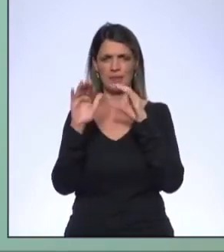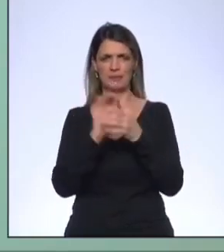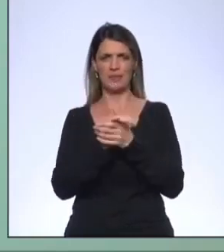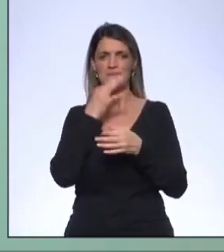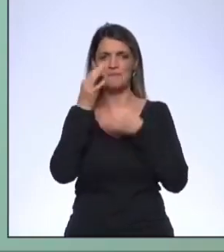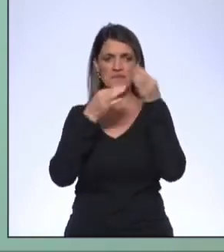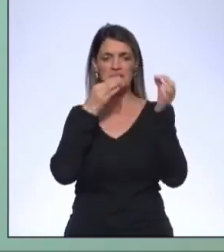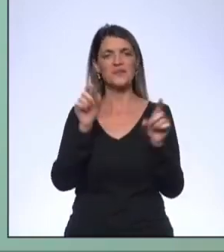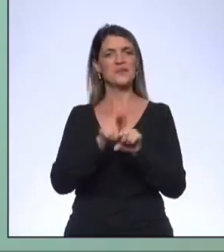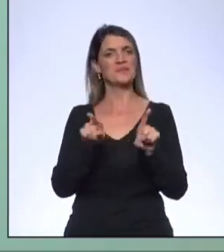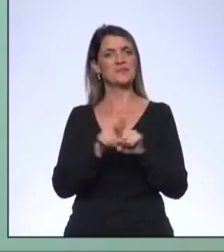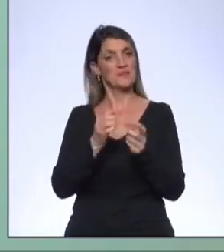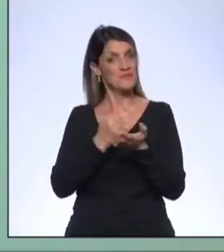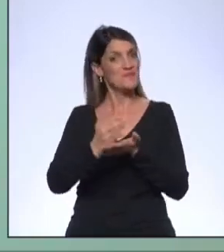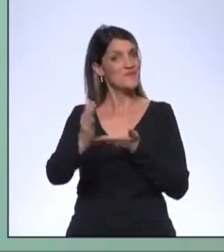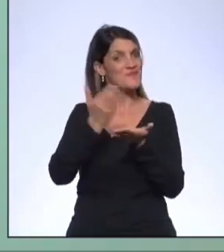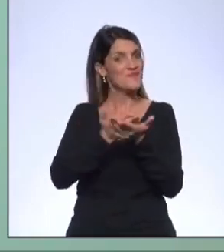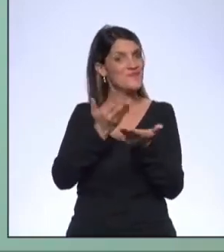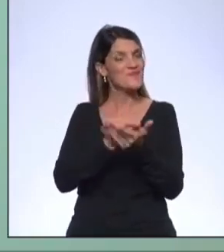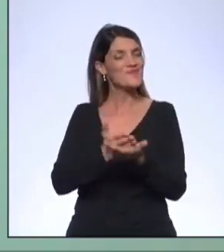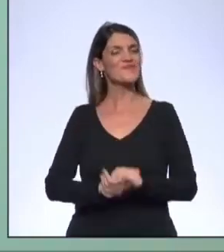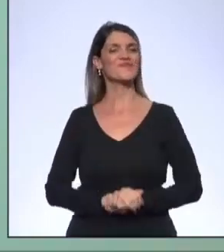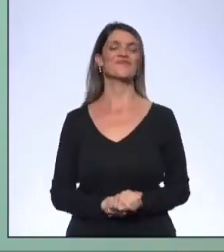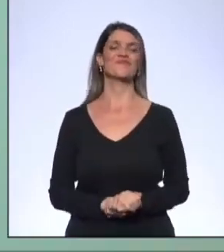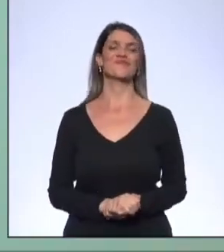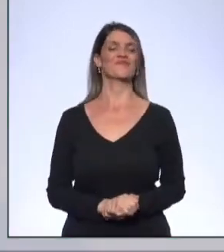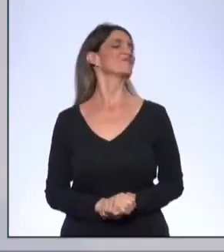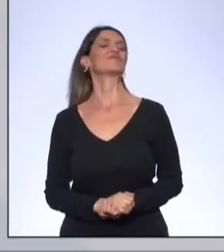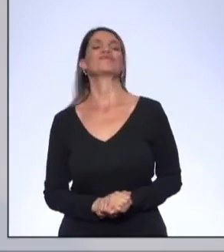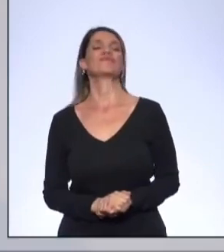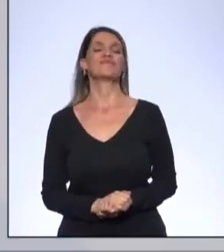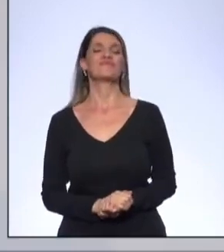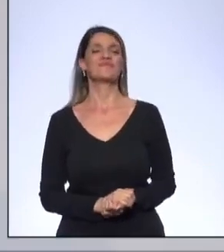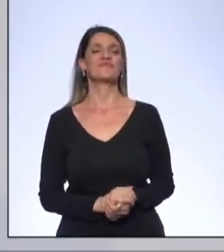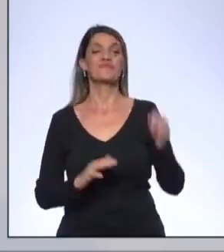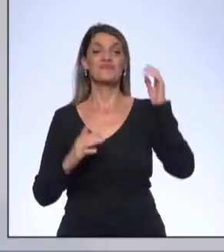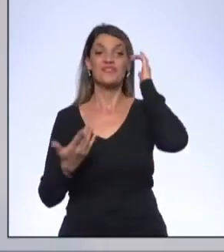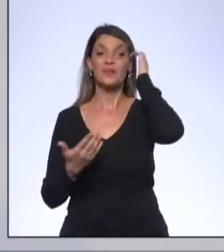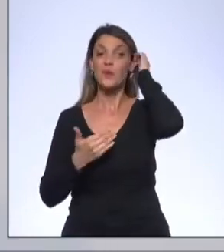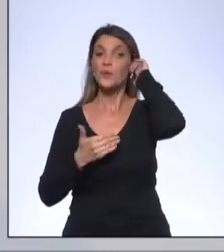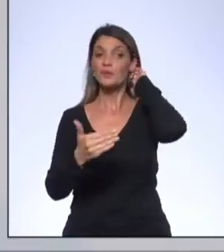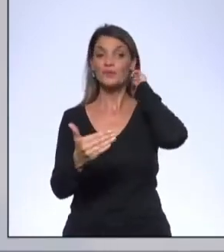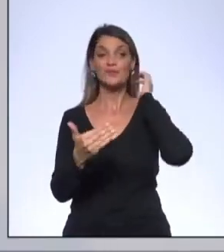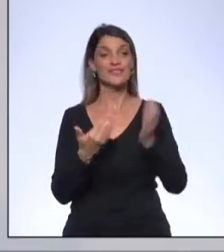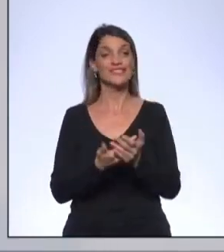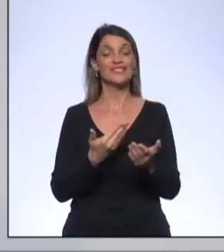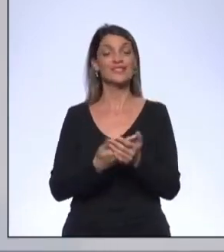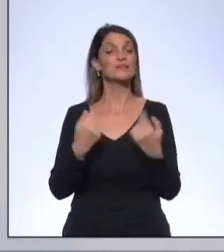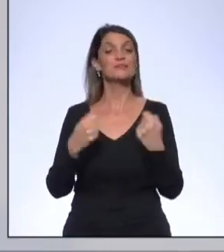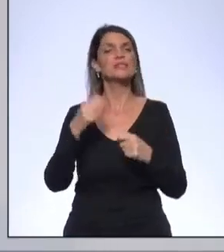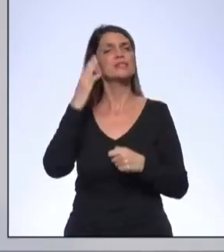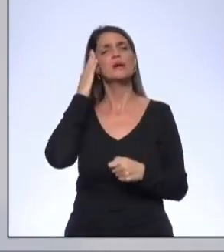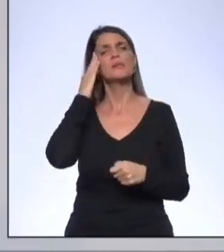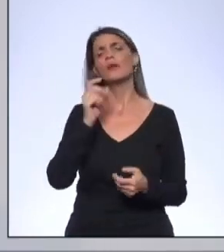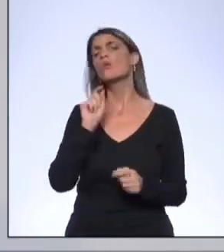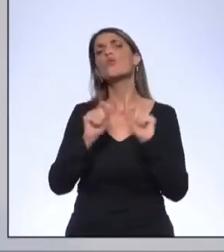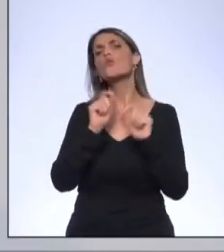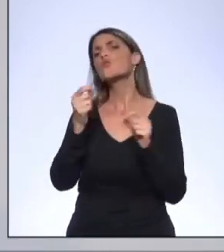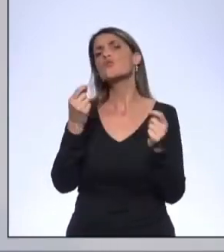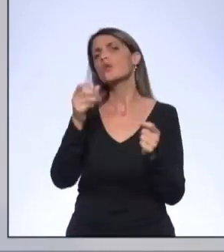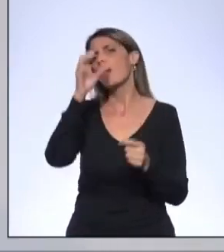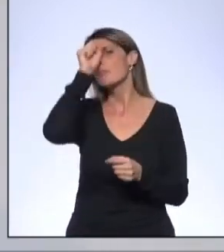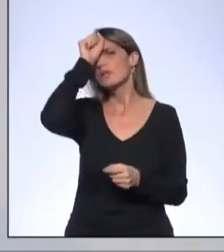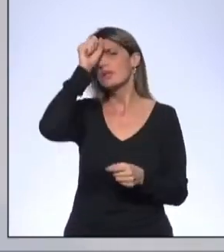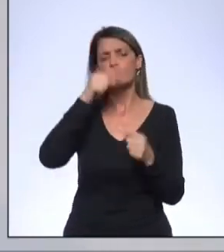chat. Vamos começar a aula, professora Luíse. Então, vamos embora. Então, para a gente começar a nossa aula, a gente precisa saber o que a gente vai aprender, quais